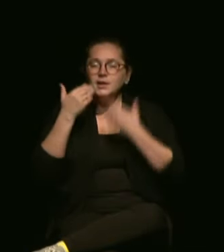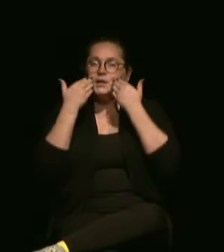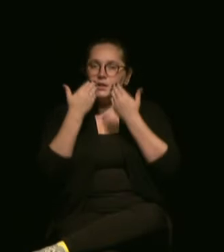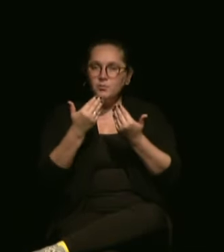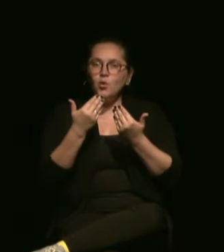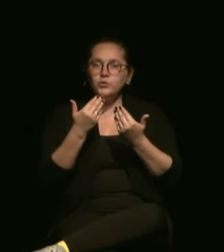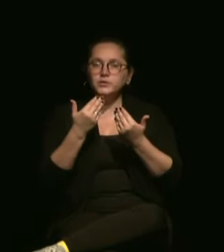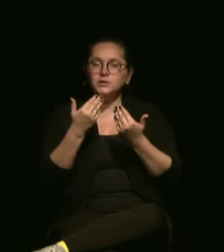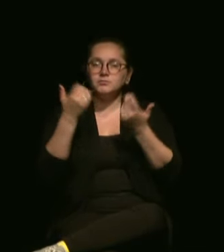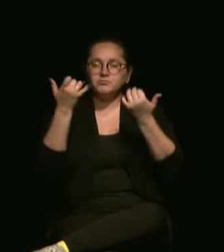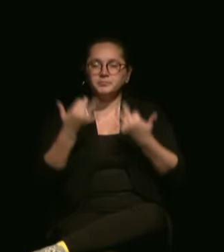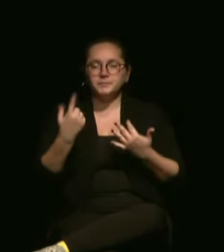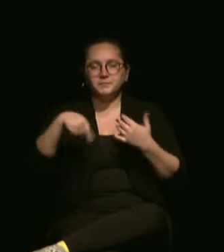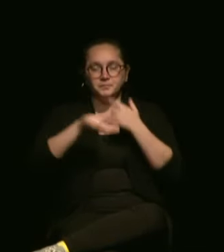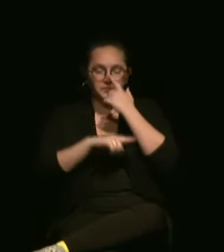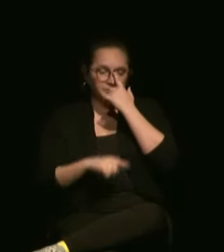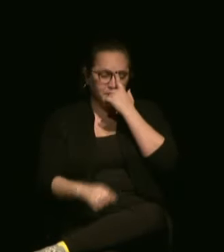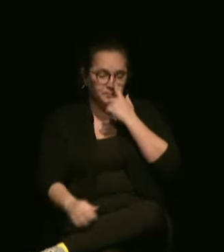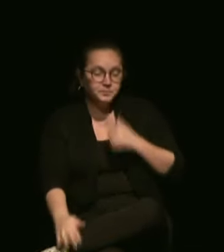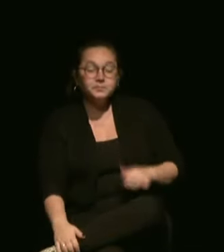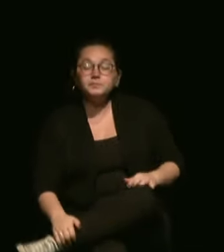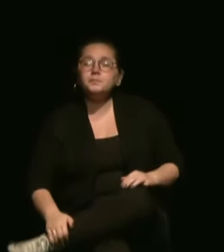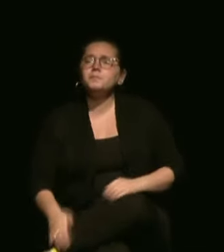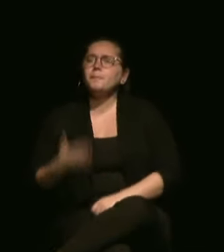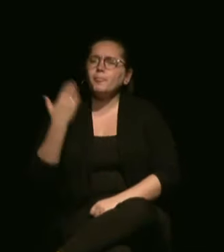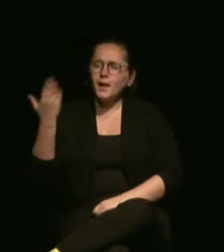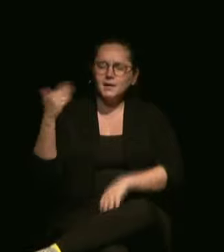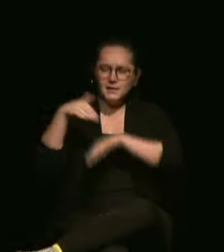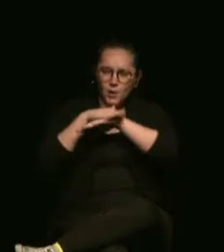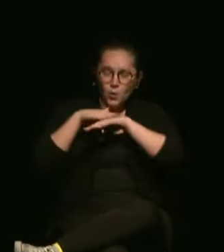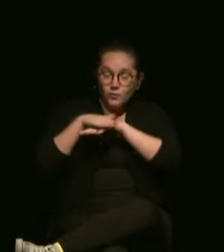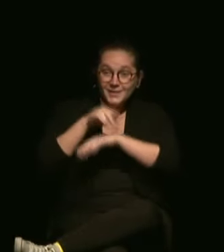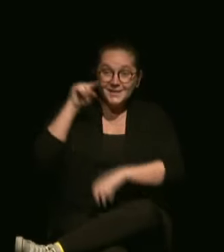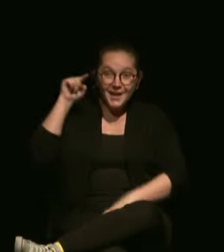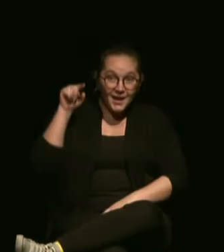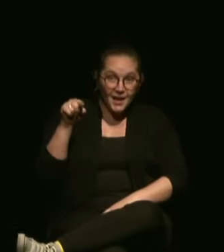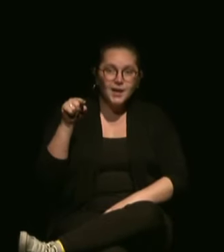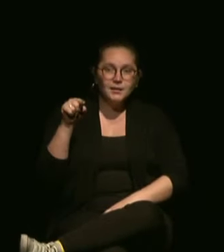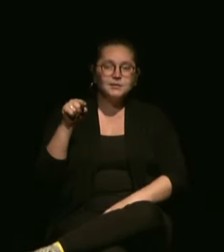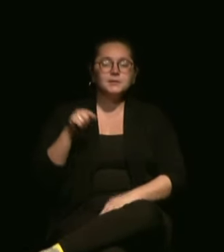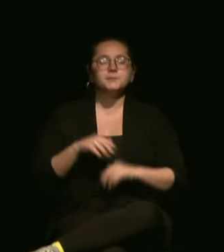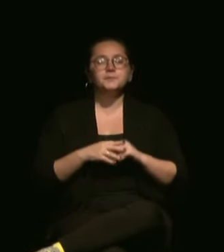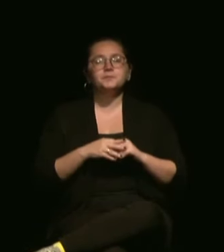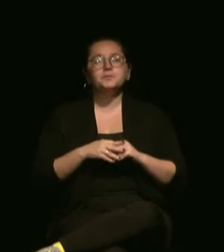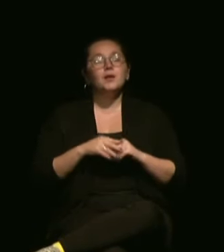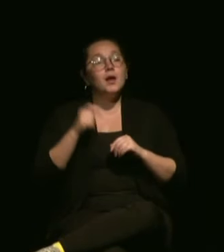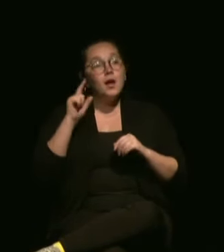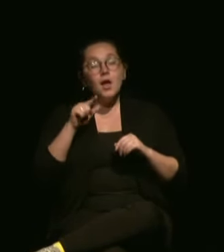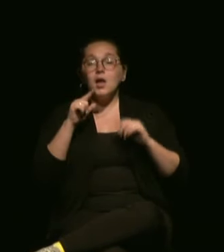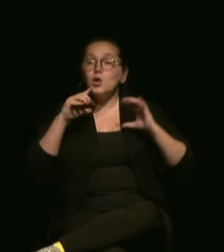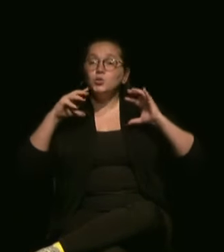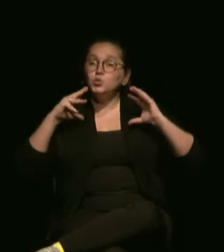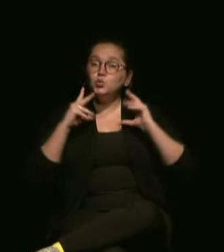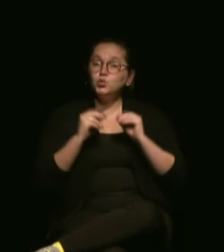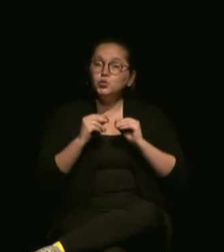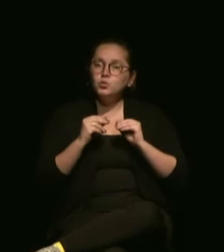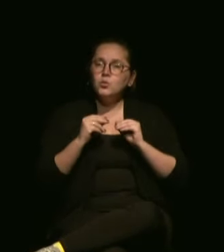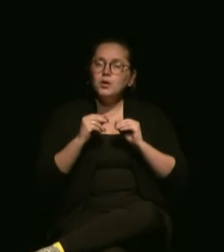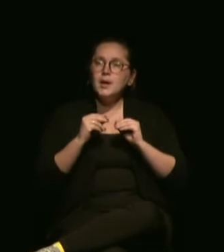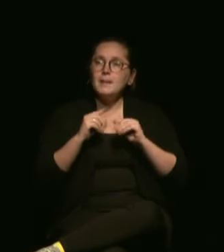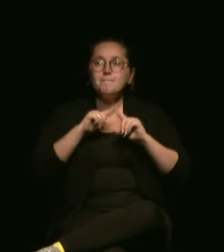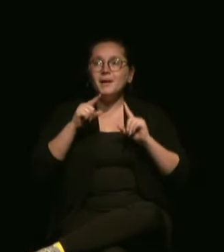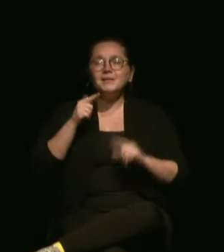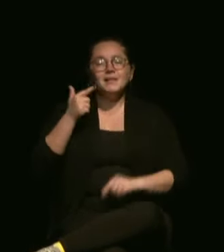tentando defender aqui. Essa conversa, essa especificamente, mas todas as outras, é tudo menos uma entrevista